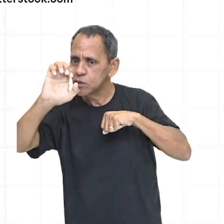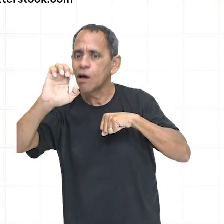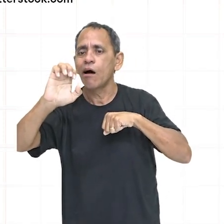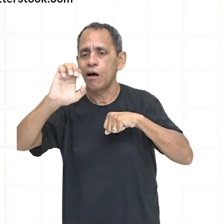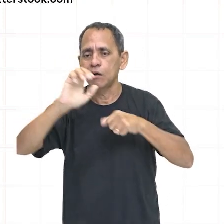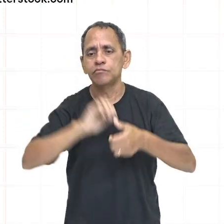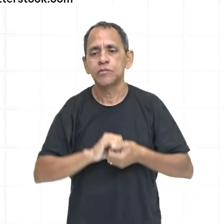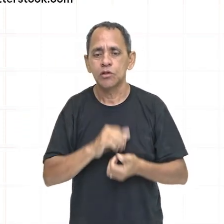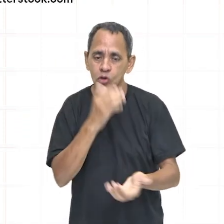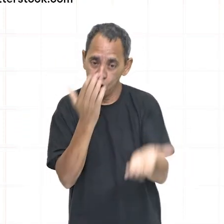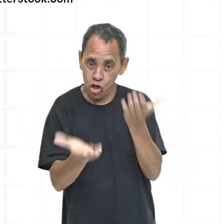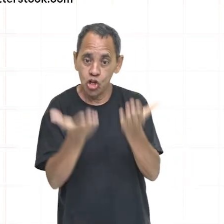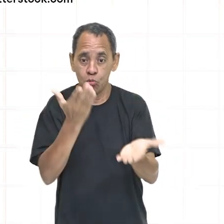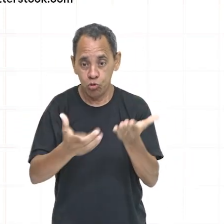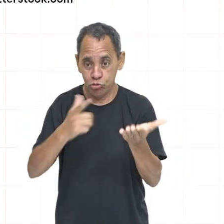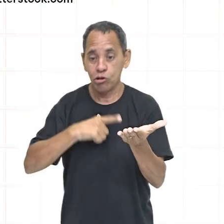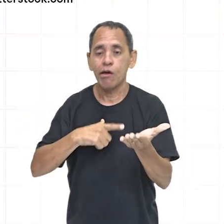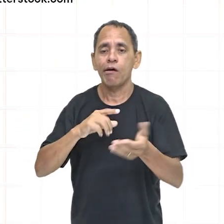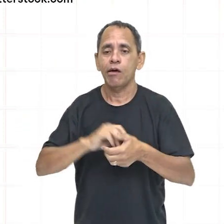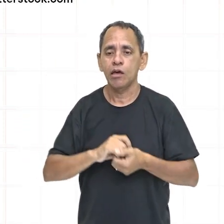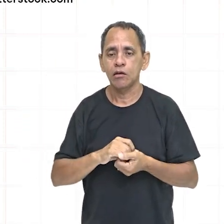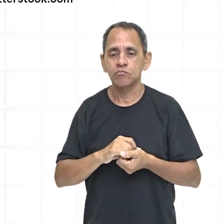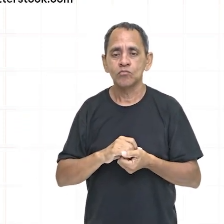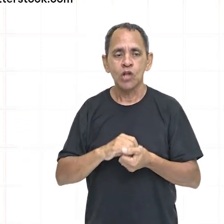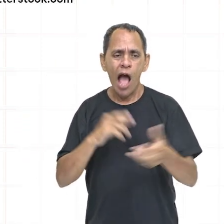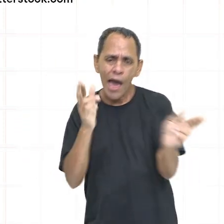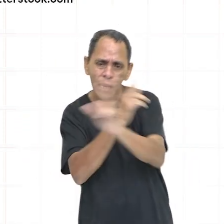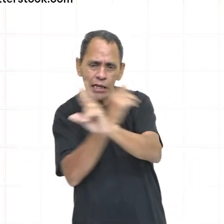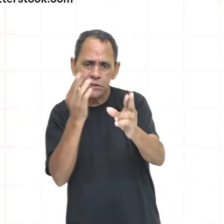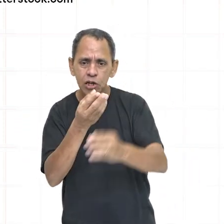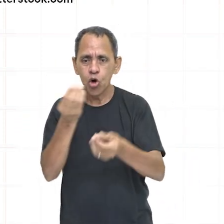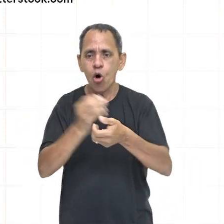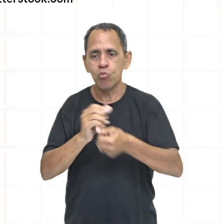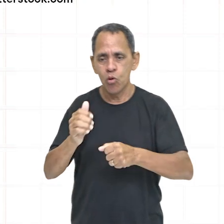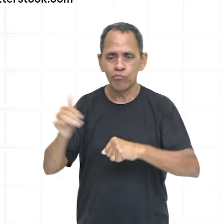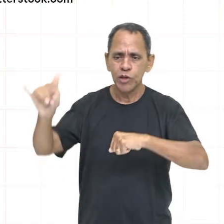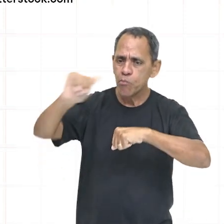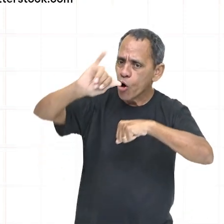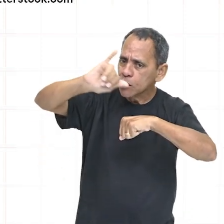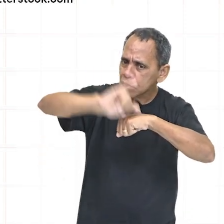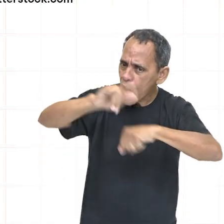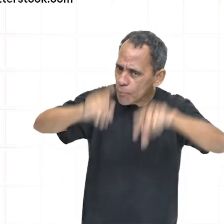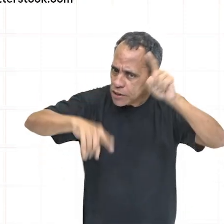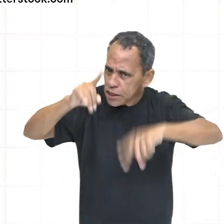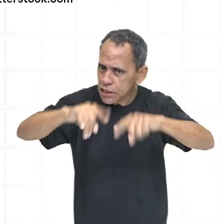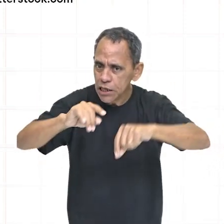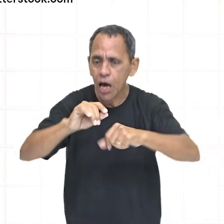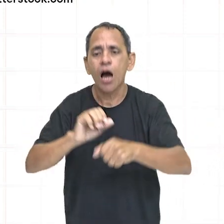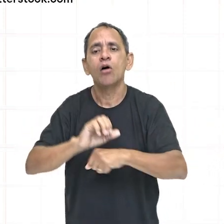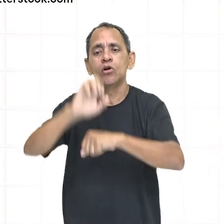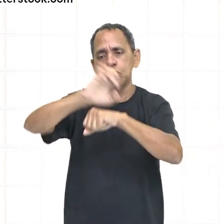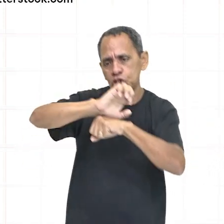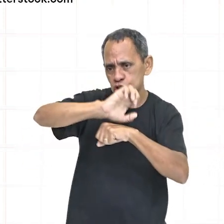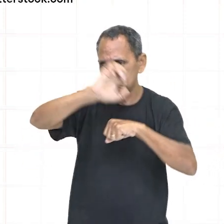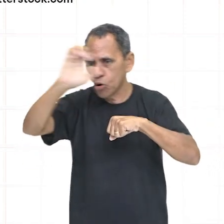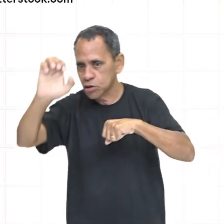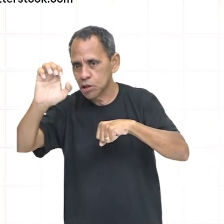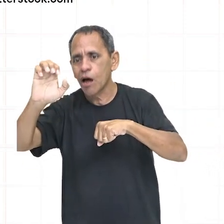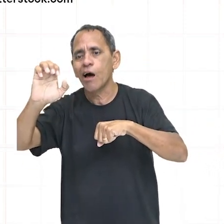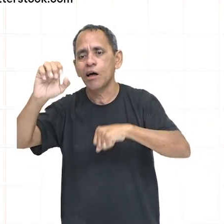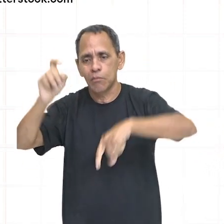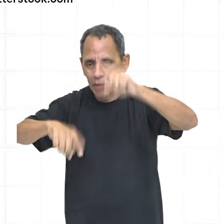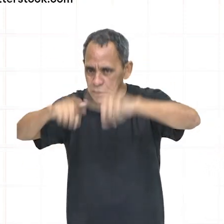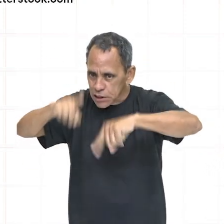balança comercial, ou a relação entre importação, a necessidade de importação de artigos e a